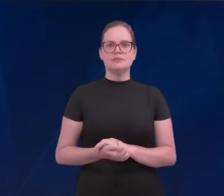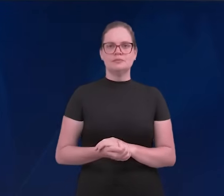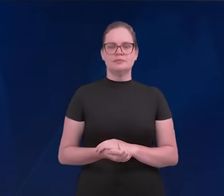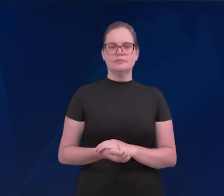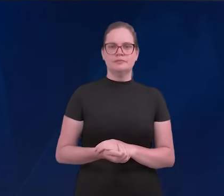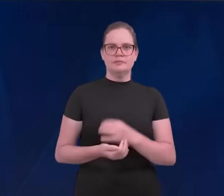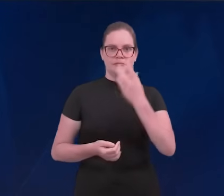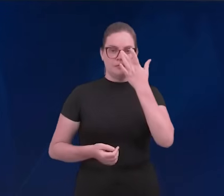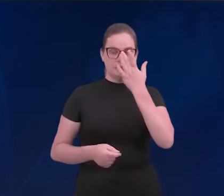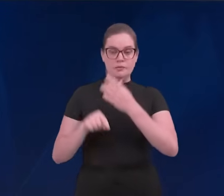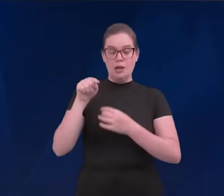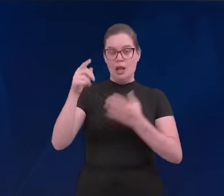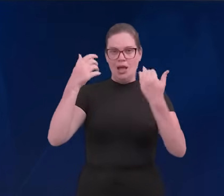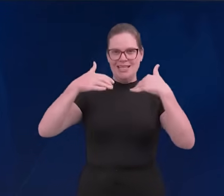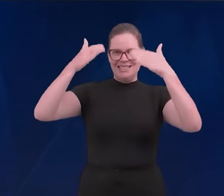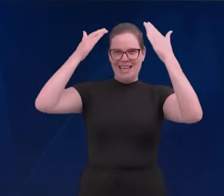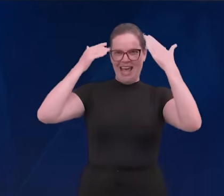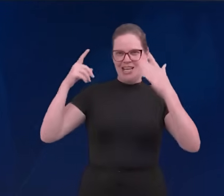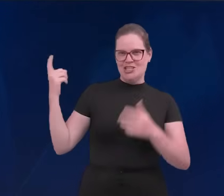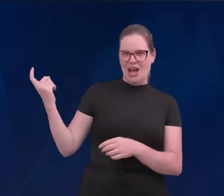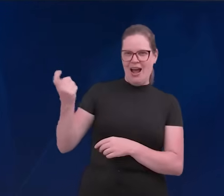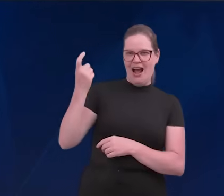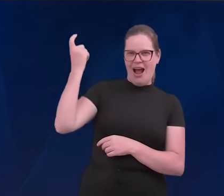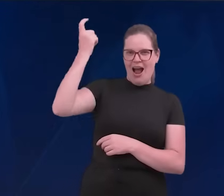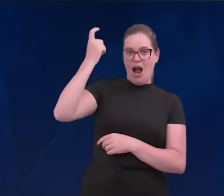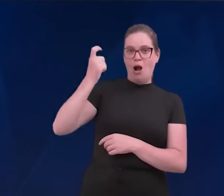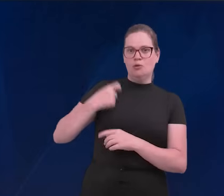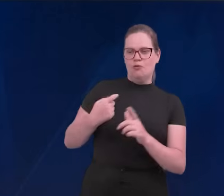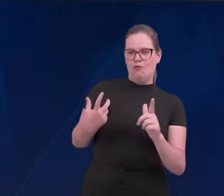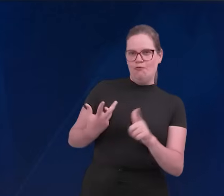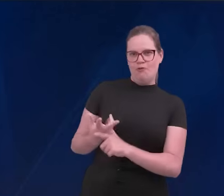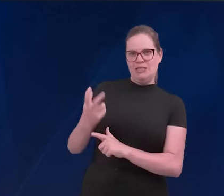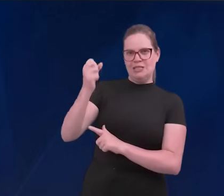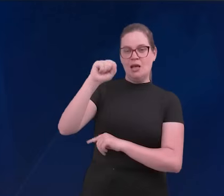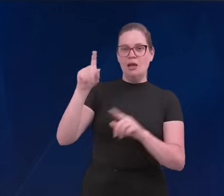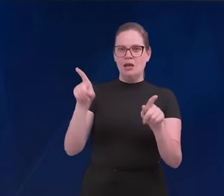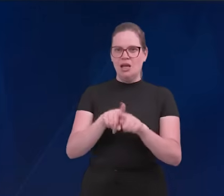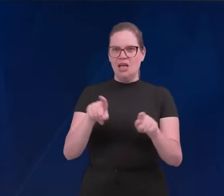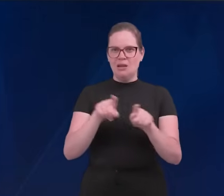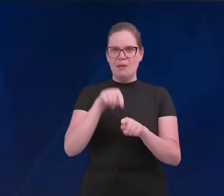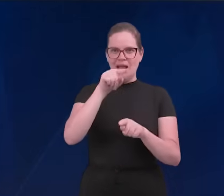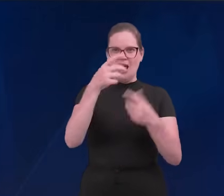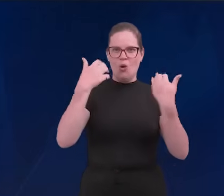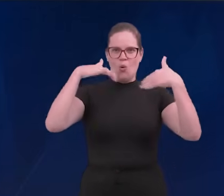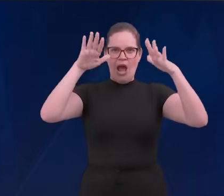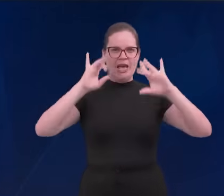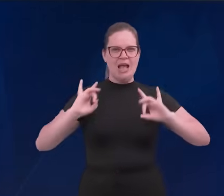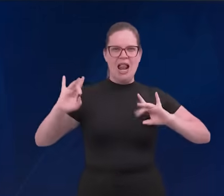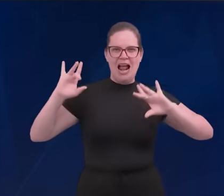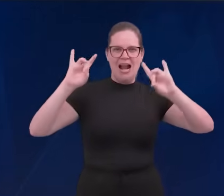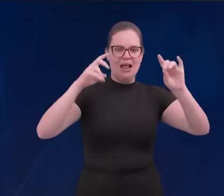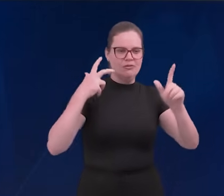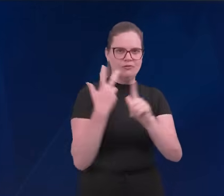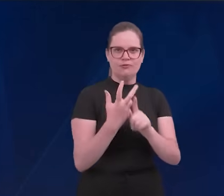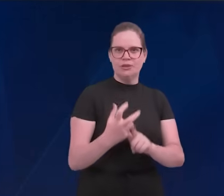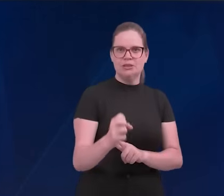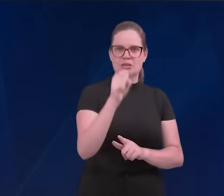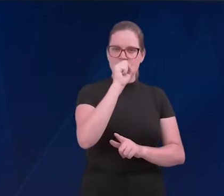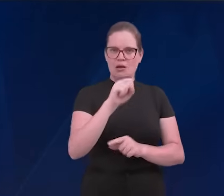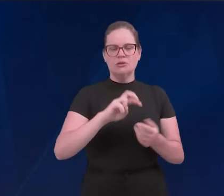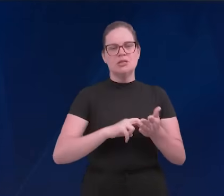Vencer Sion, rei de Hesbom, e Og, rei de Bazã, marcaria a etapa